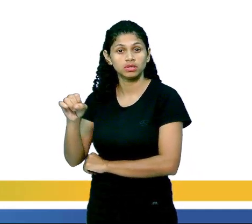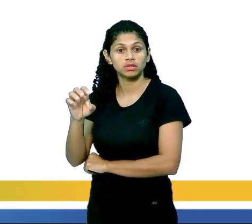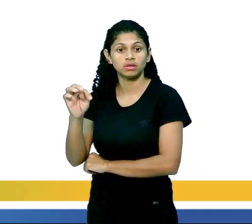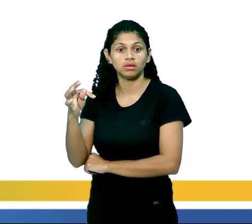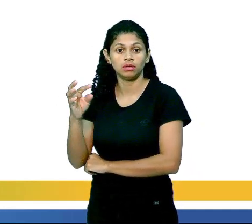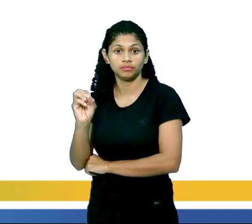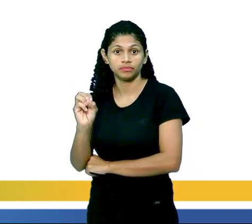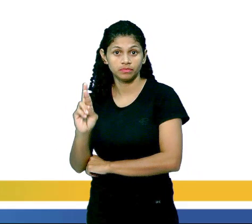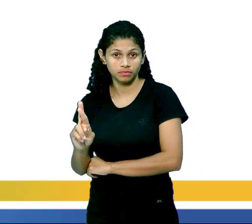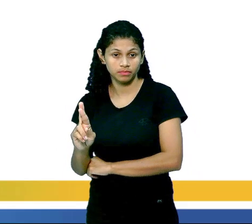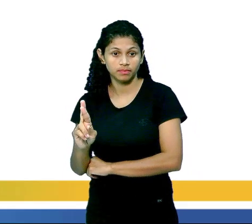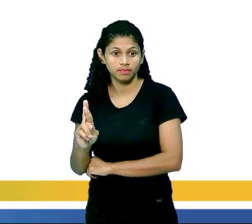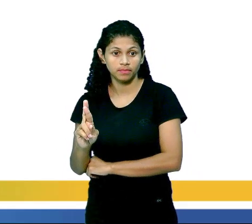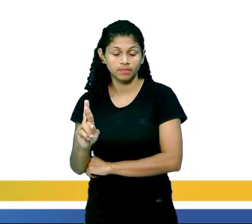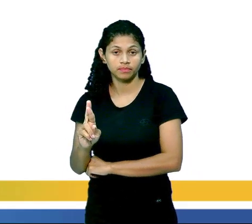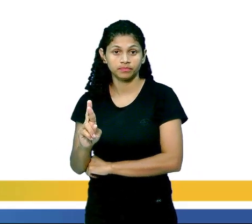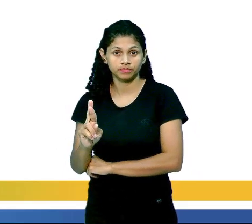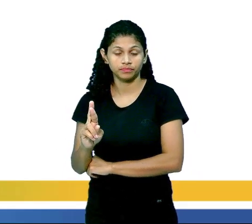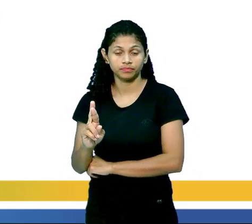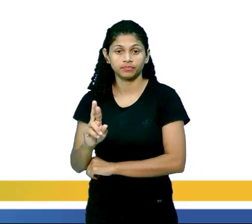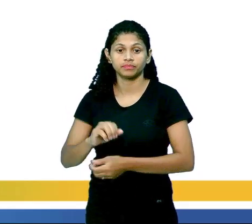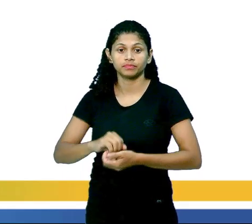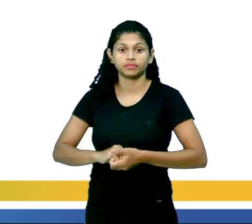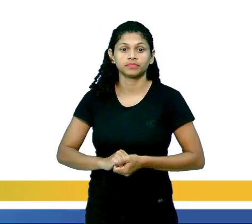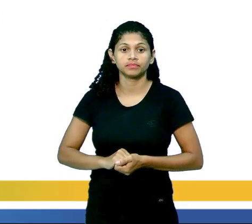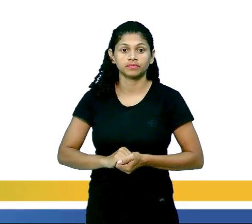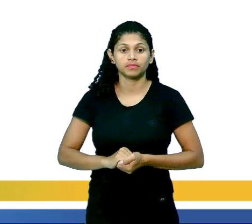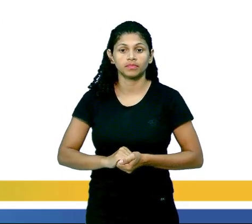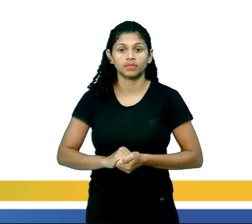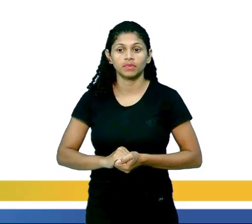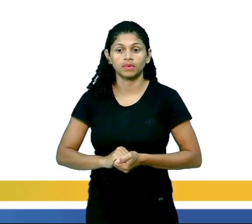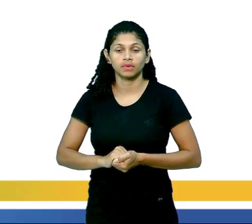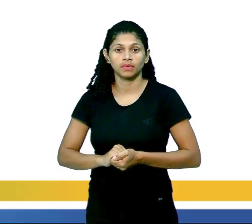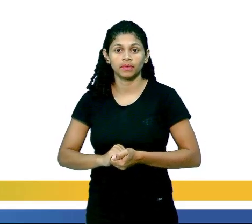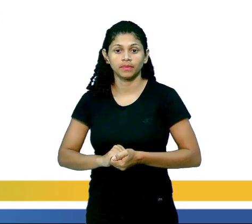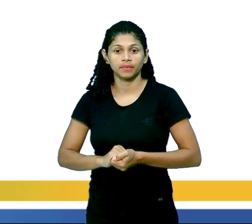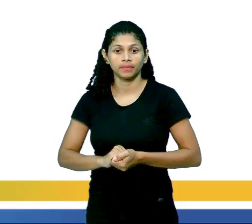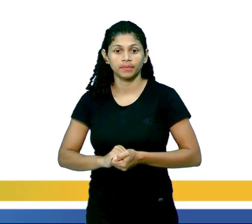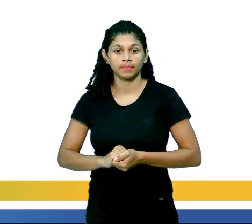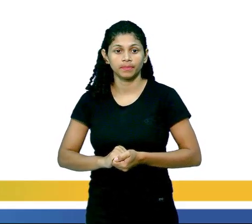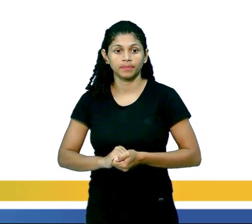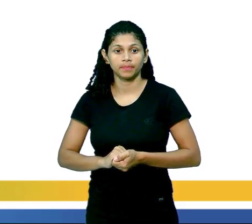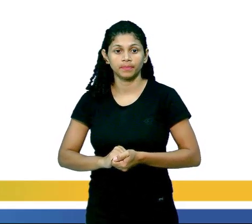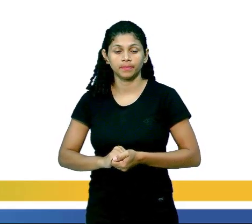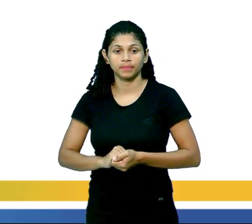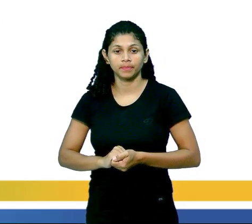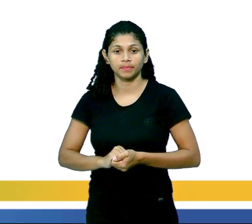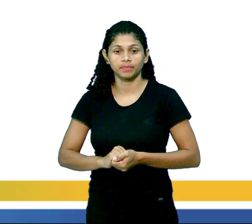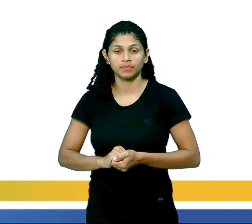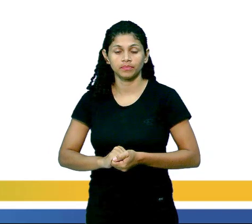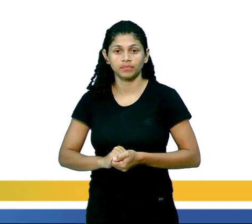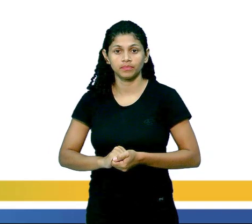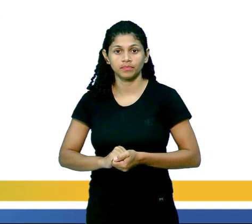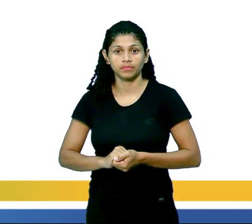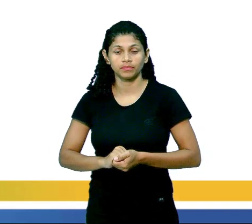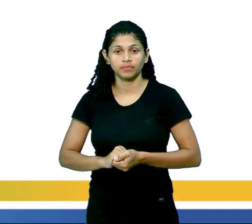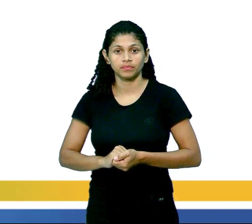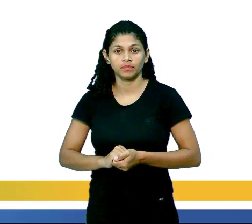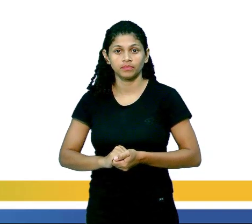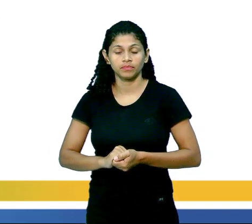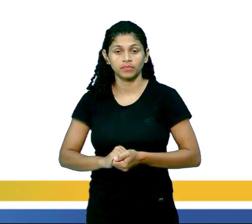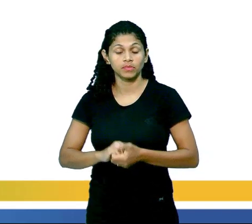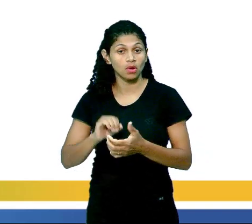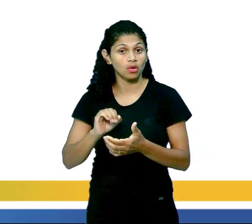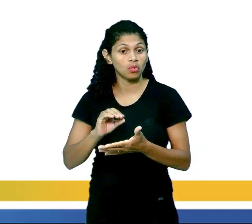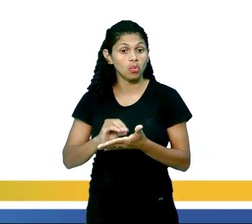né, ao conjunto A e um menino pertencente ao conjunto B, sobrando um